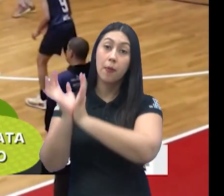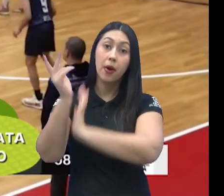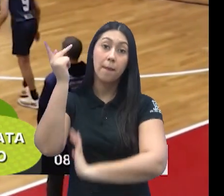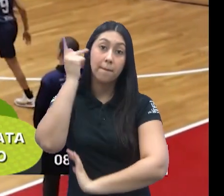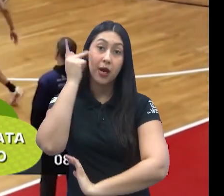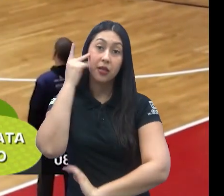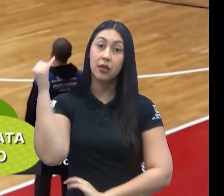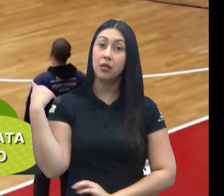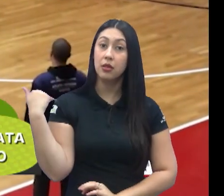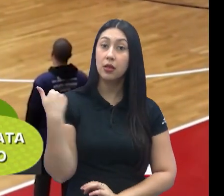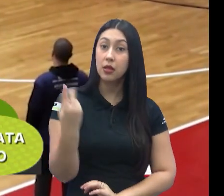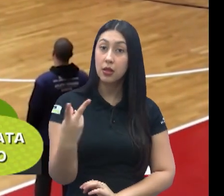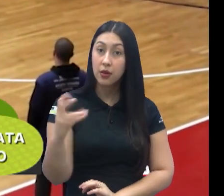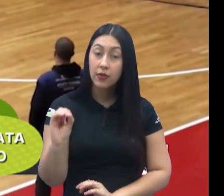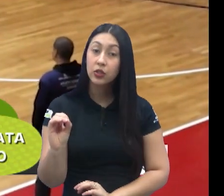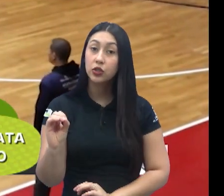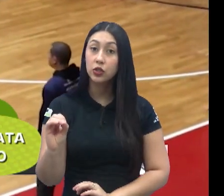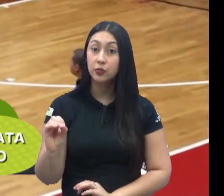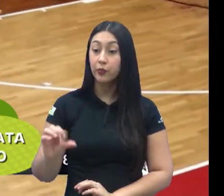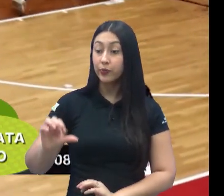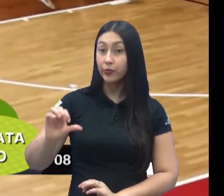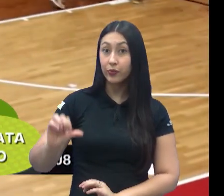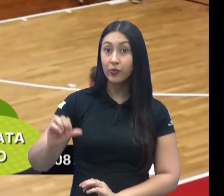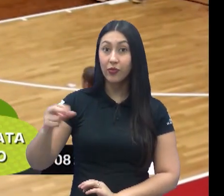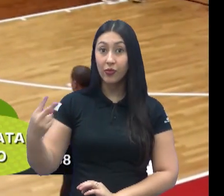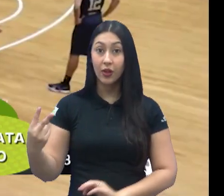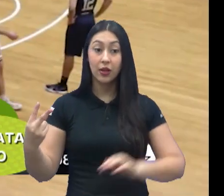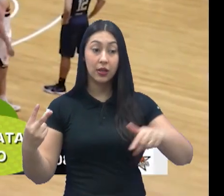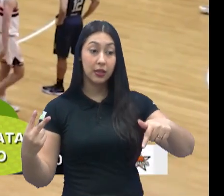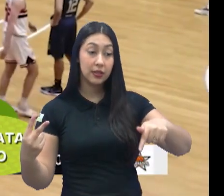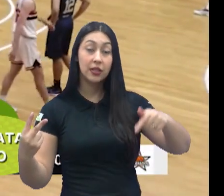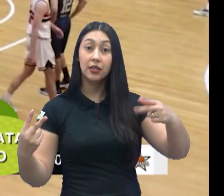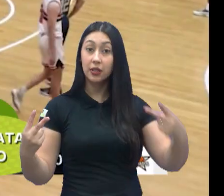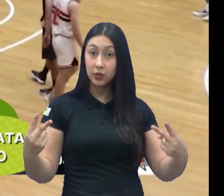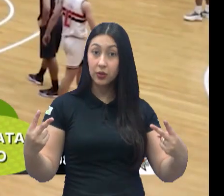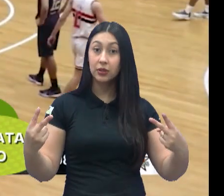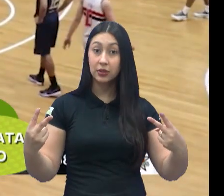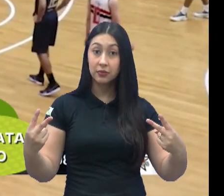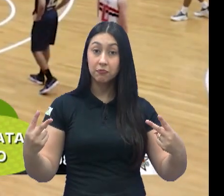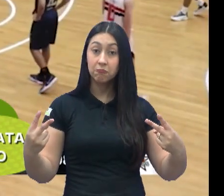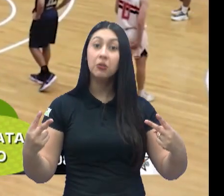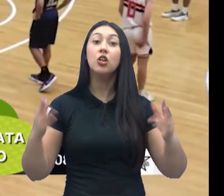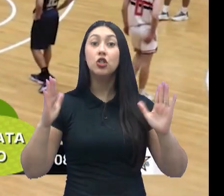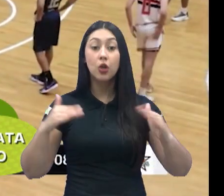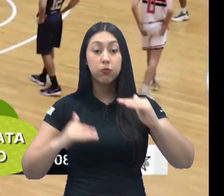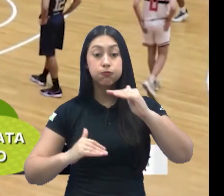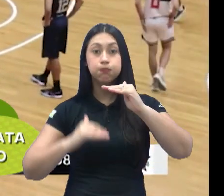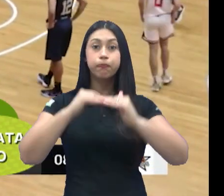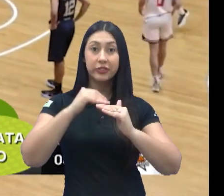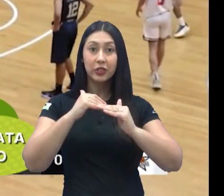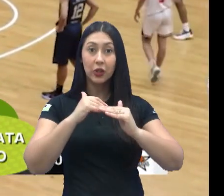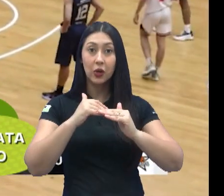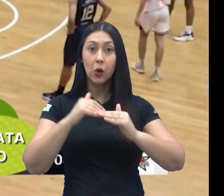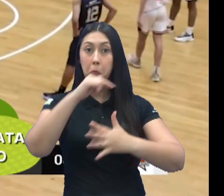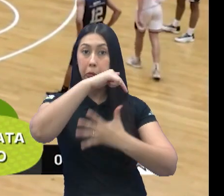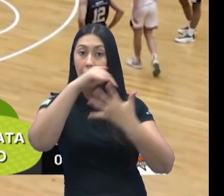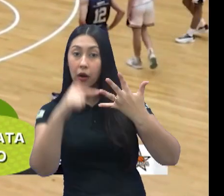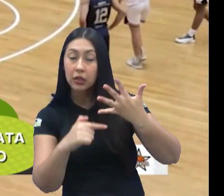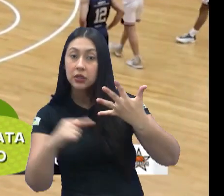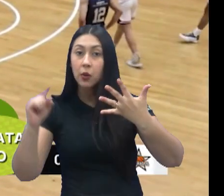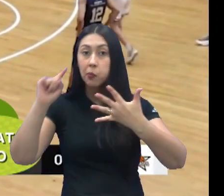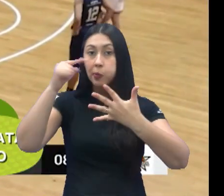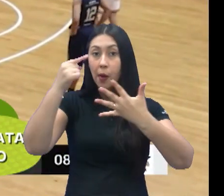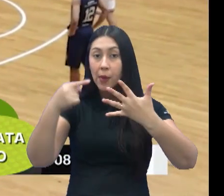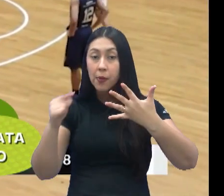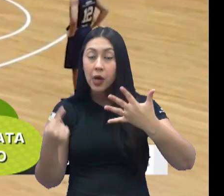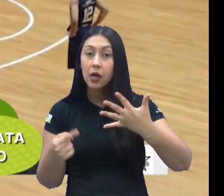Sub-20, com um placar expressivo, 92-72, e empatou a série melhor de 5 jogos em 1-1. Os destaques do São José foram o